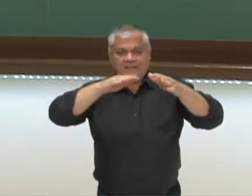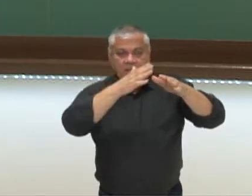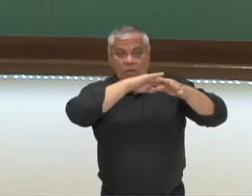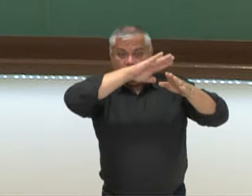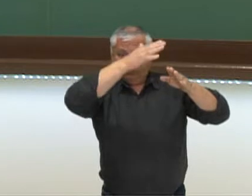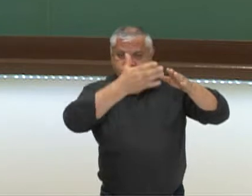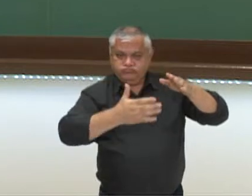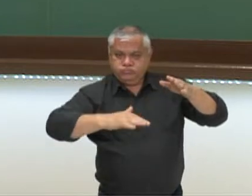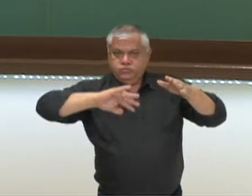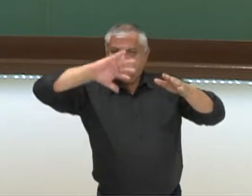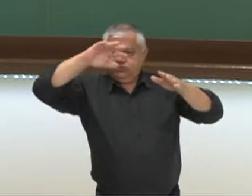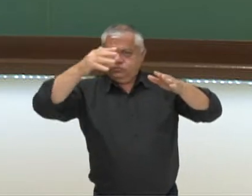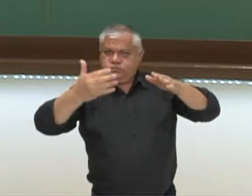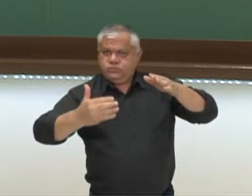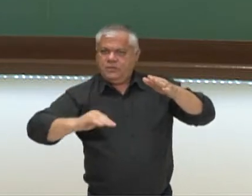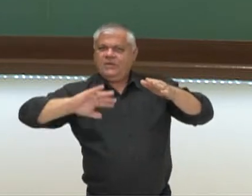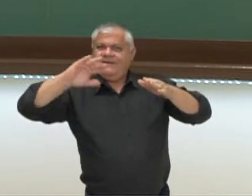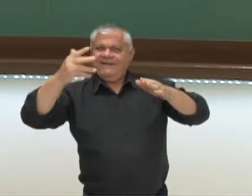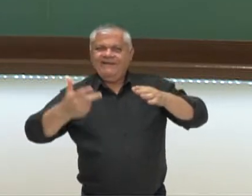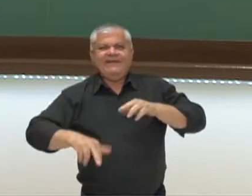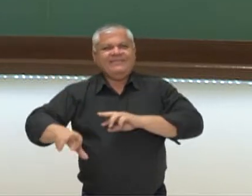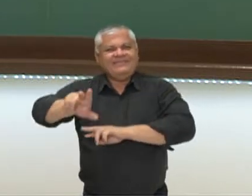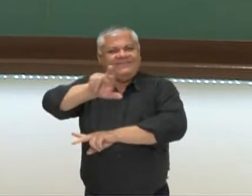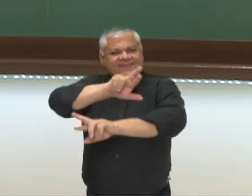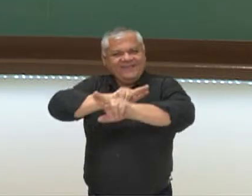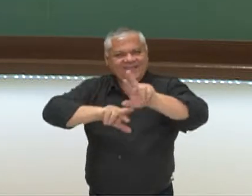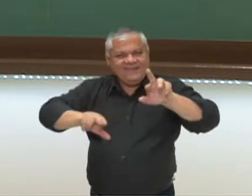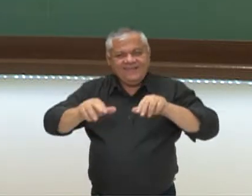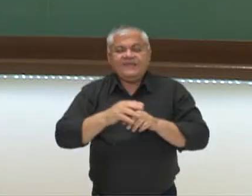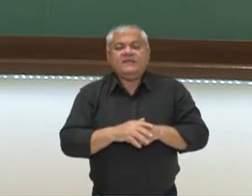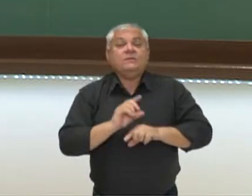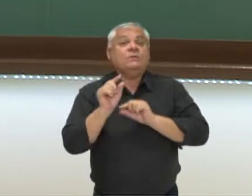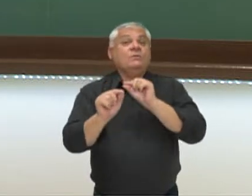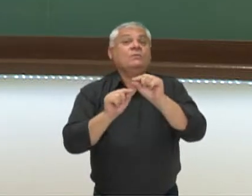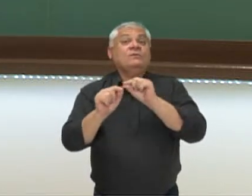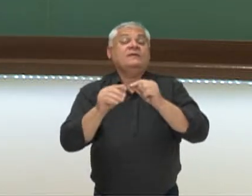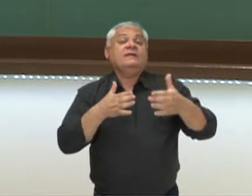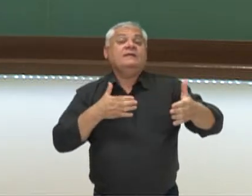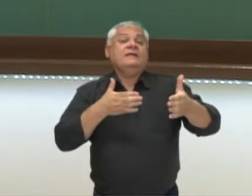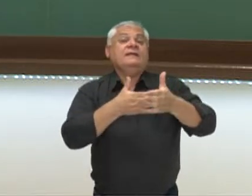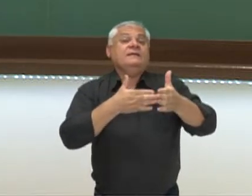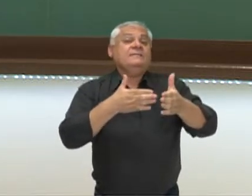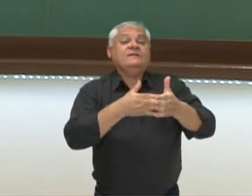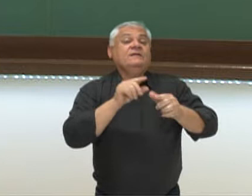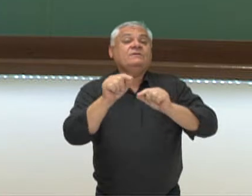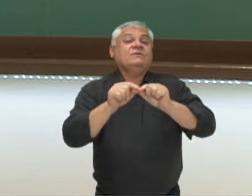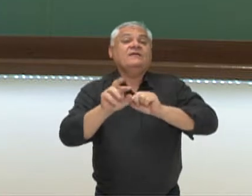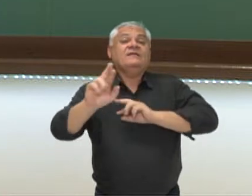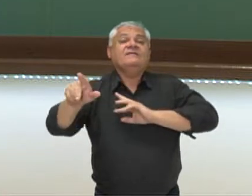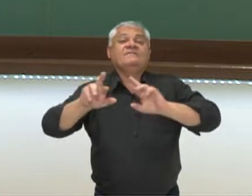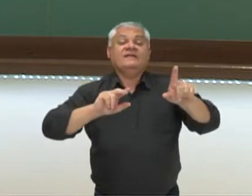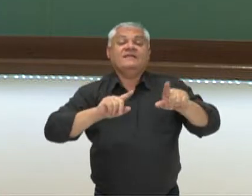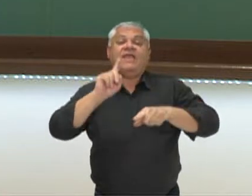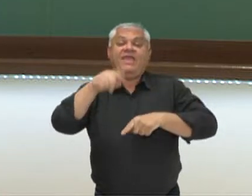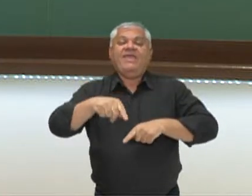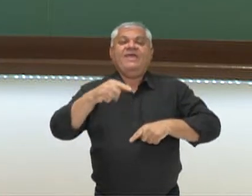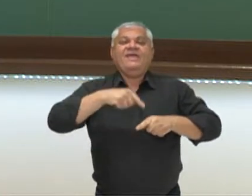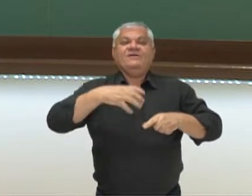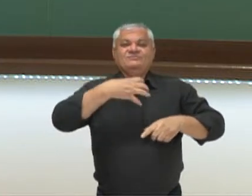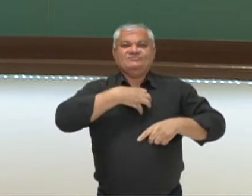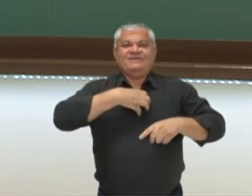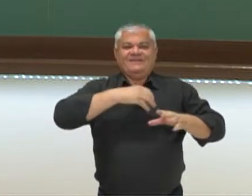ter formas de relevo bastante distintas. E o que vai delimitar uma bacia hidrográfica da outra são justamente as formas de